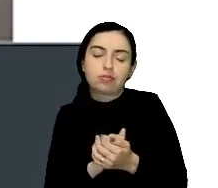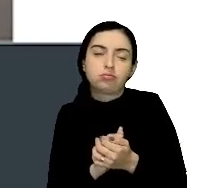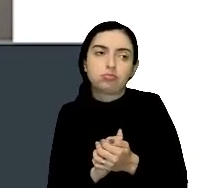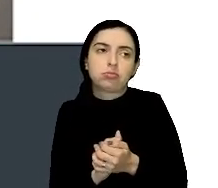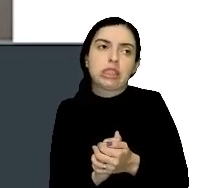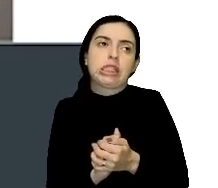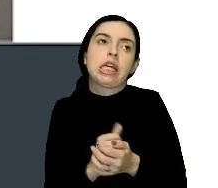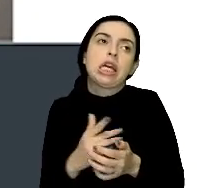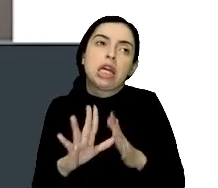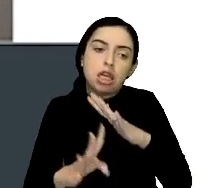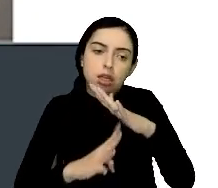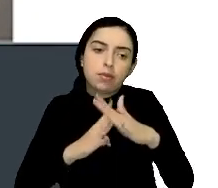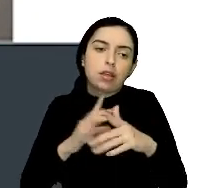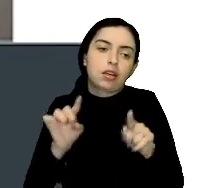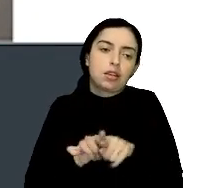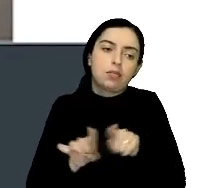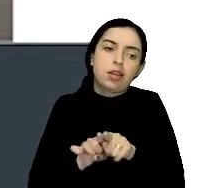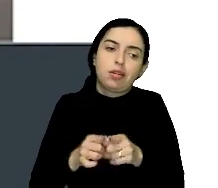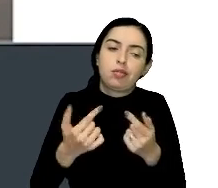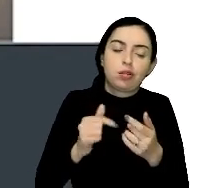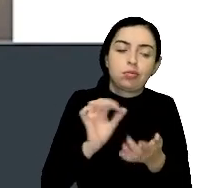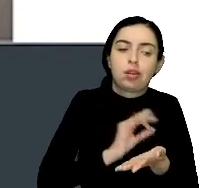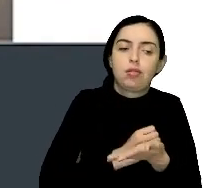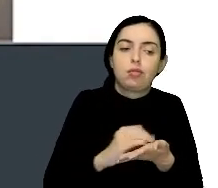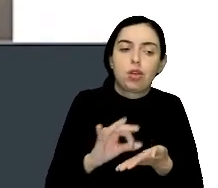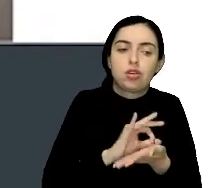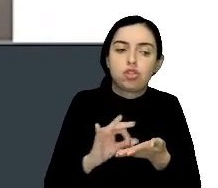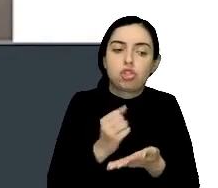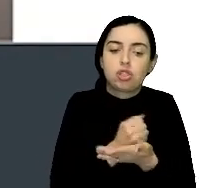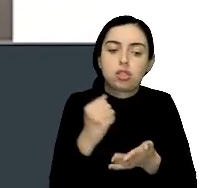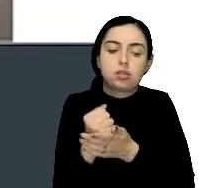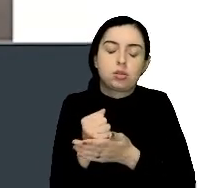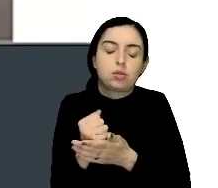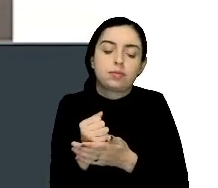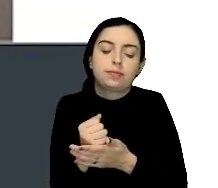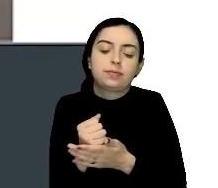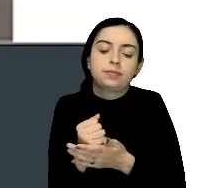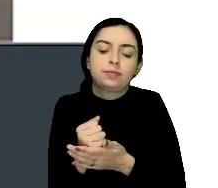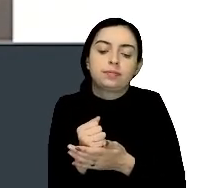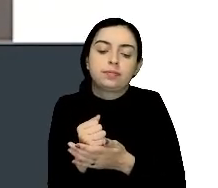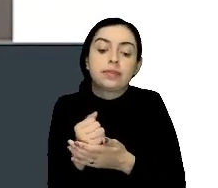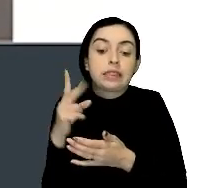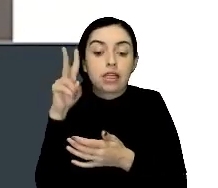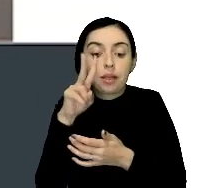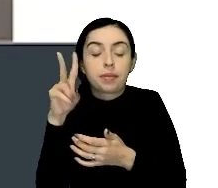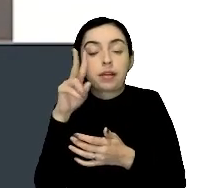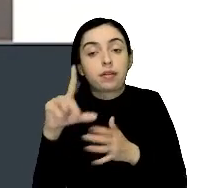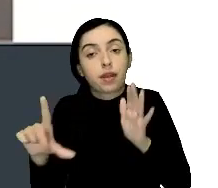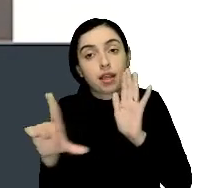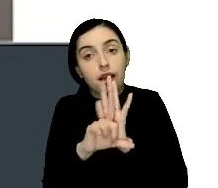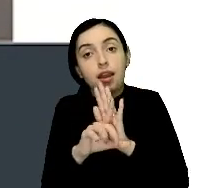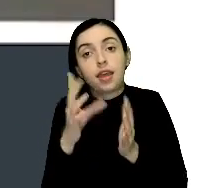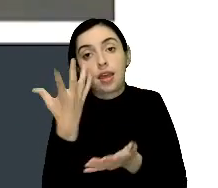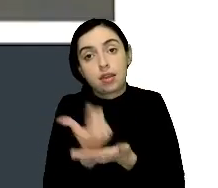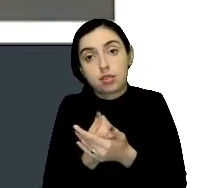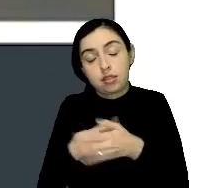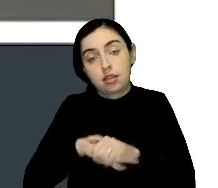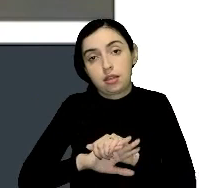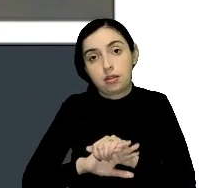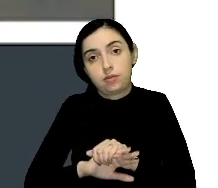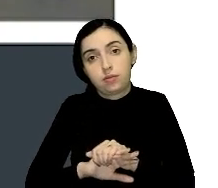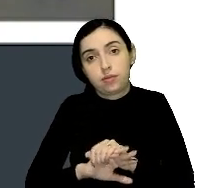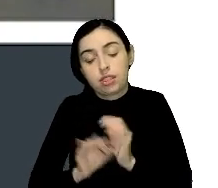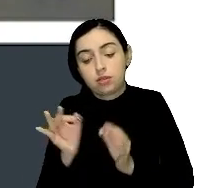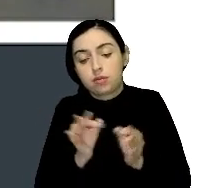Então, tem aí um cenário, sempre lembrando, né? A expressão que a lei adota é a expressão de